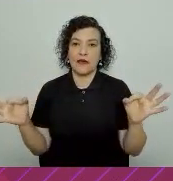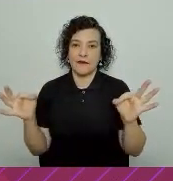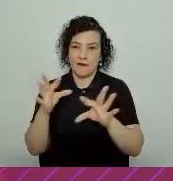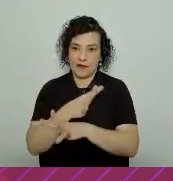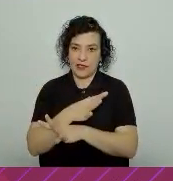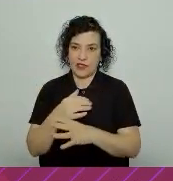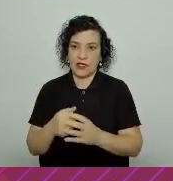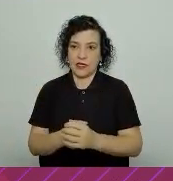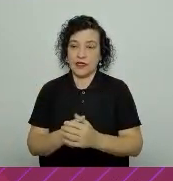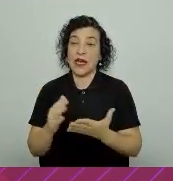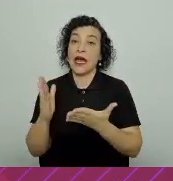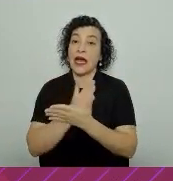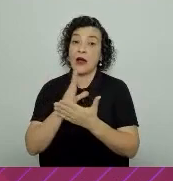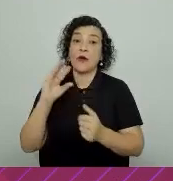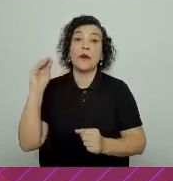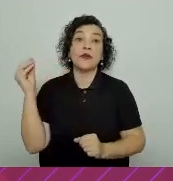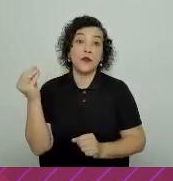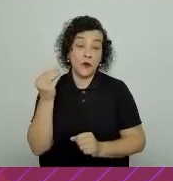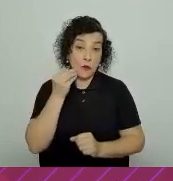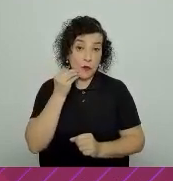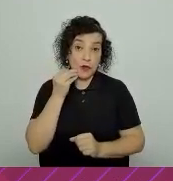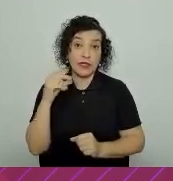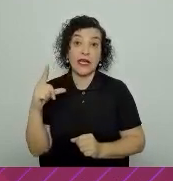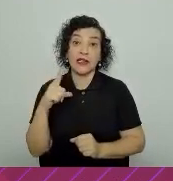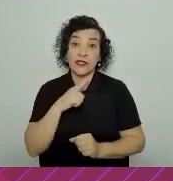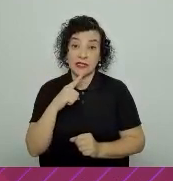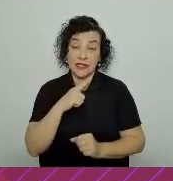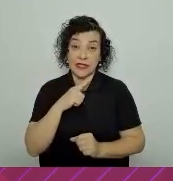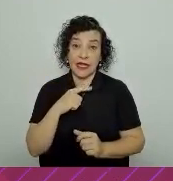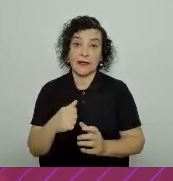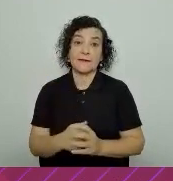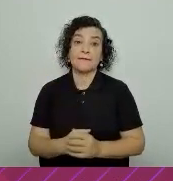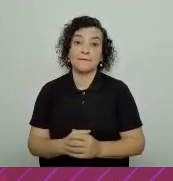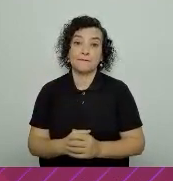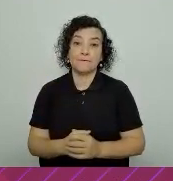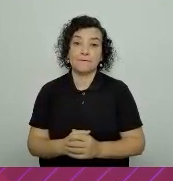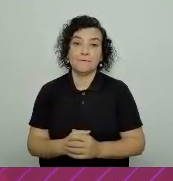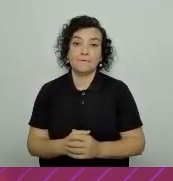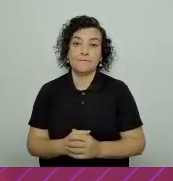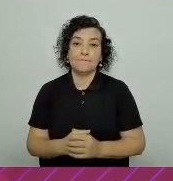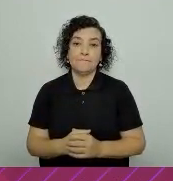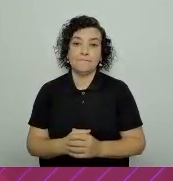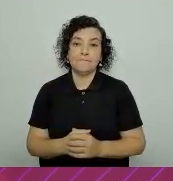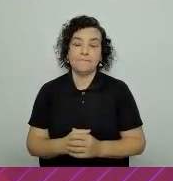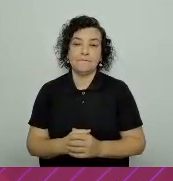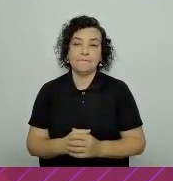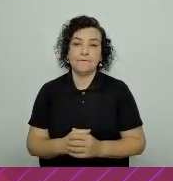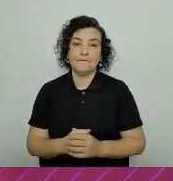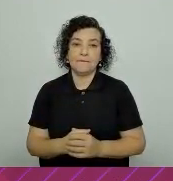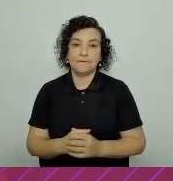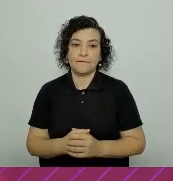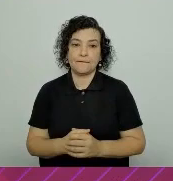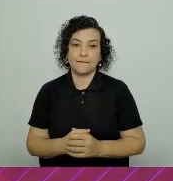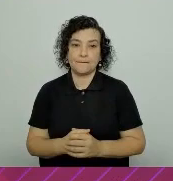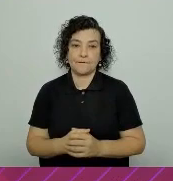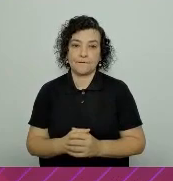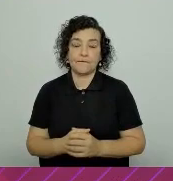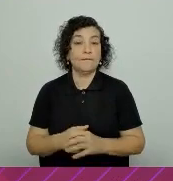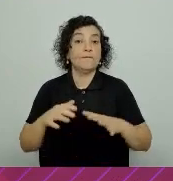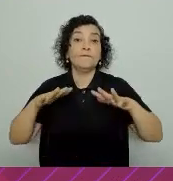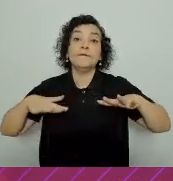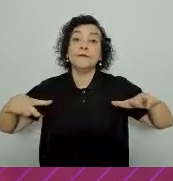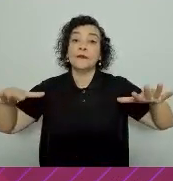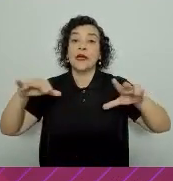oportunidades que eu vejo para gente que ele traz na área social